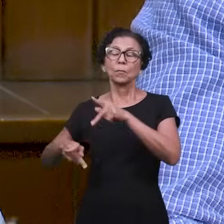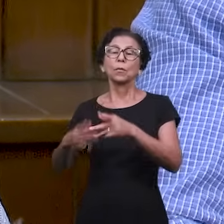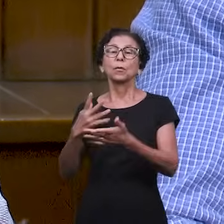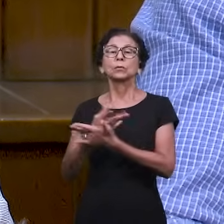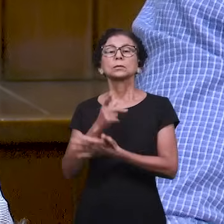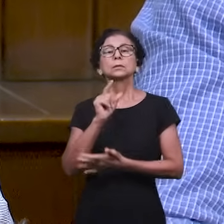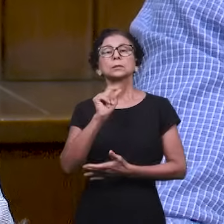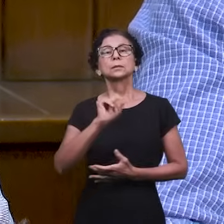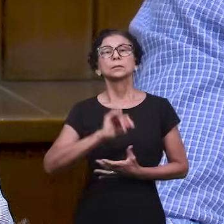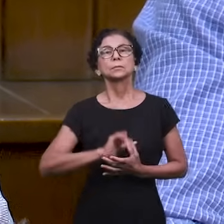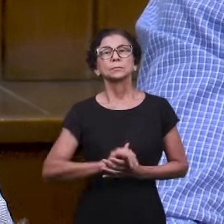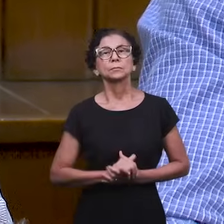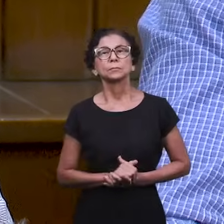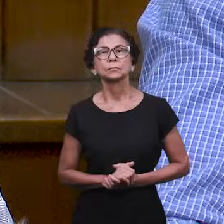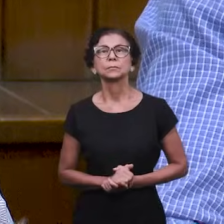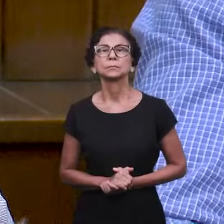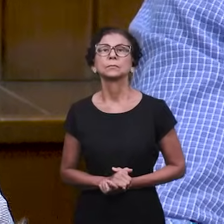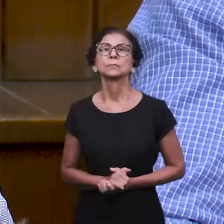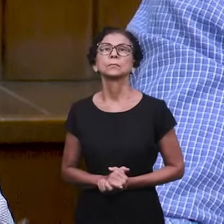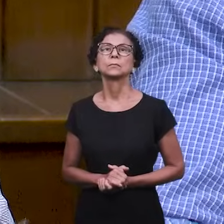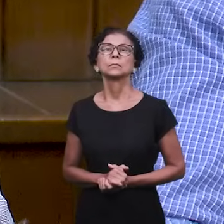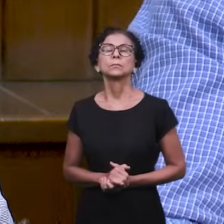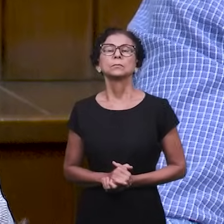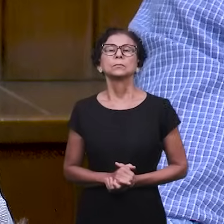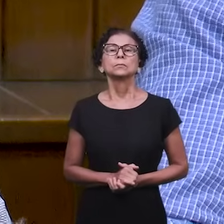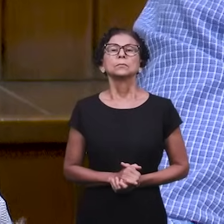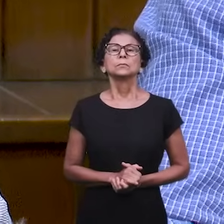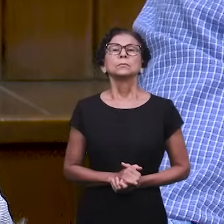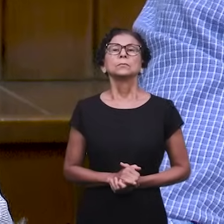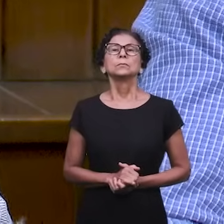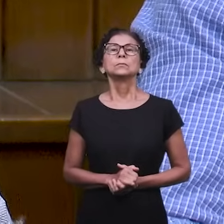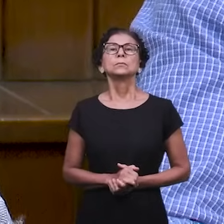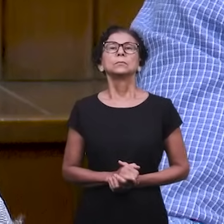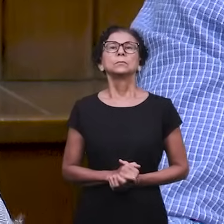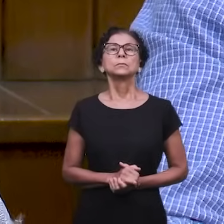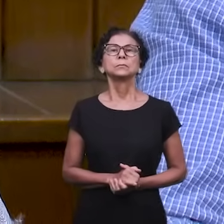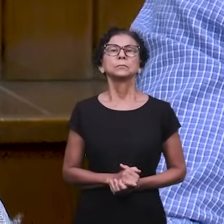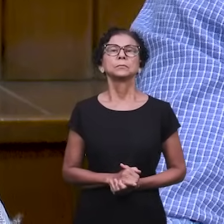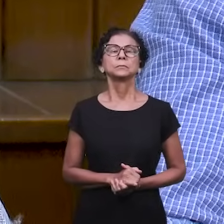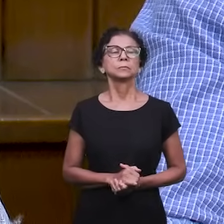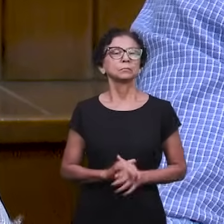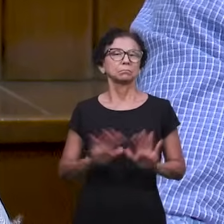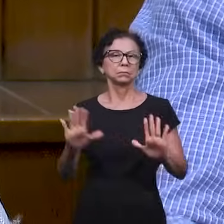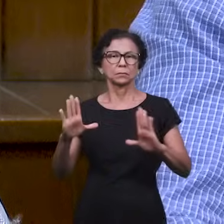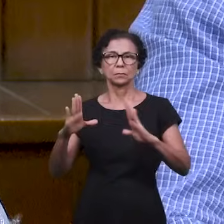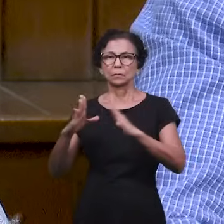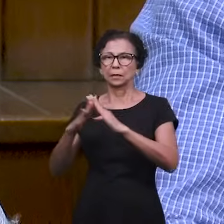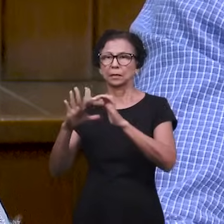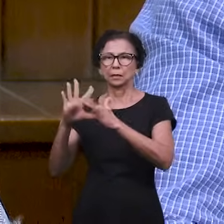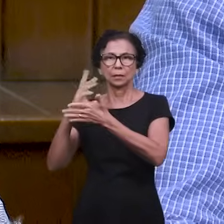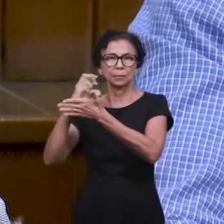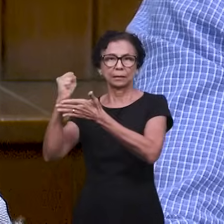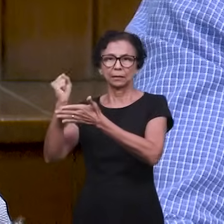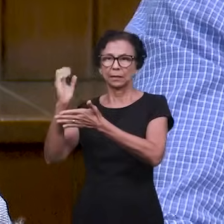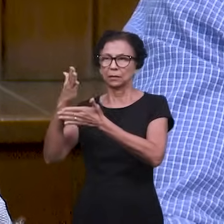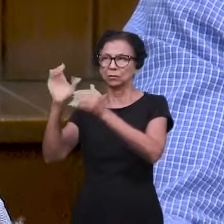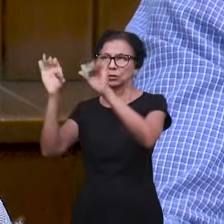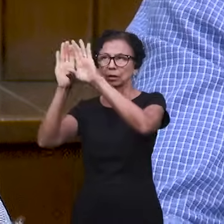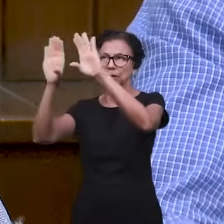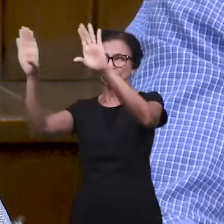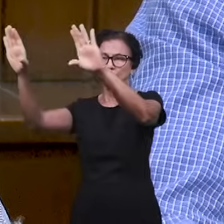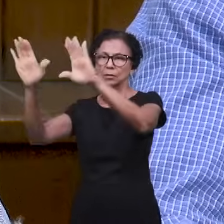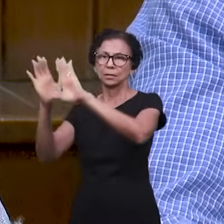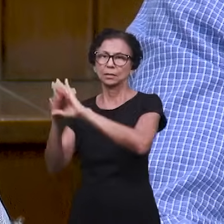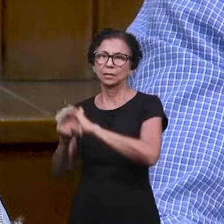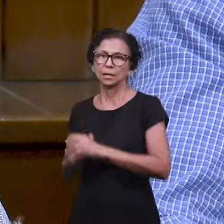acontecer? Vai subir ao governo do mundo, lembrando que a igreja já está arrebatada, um